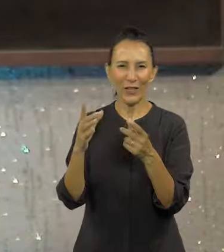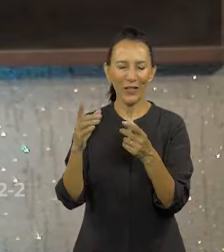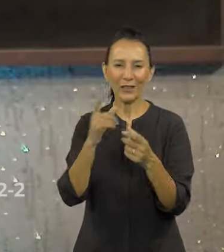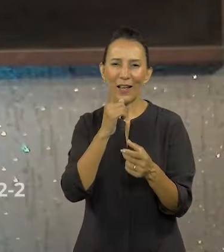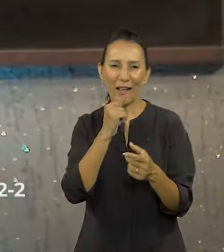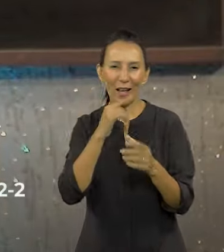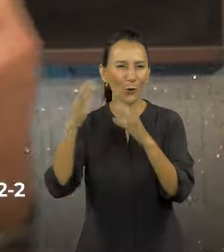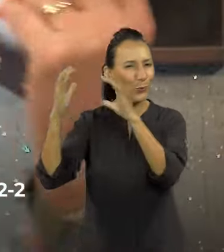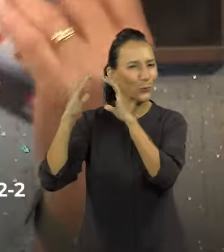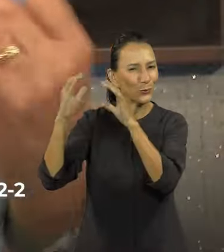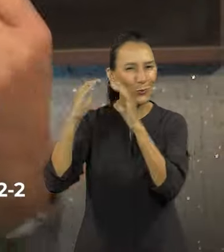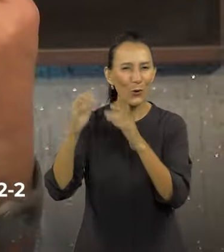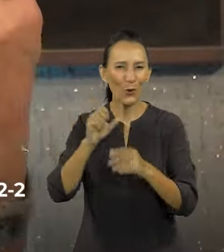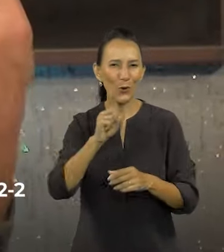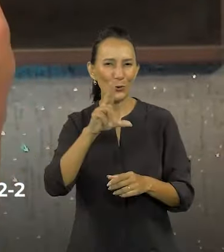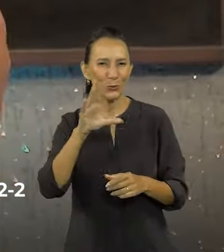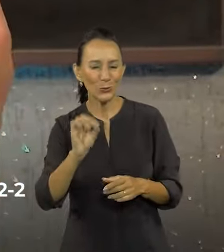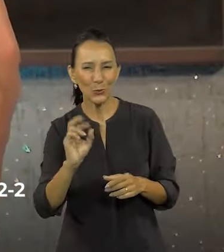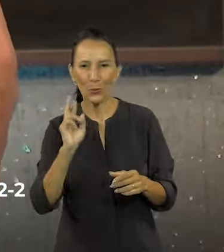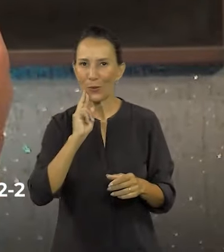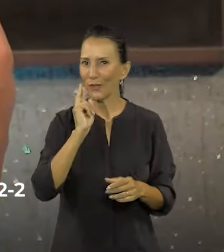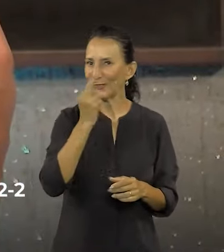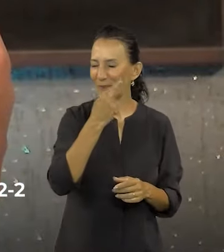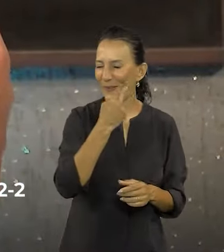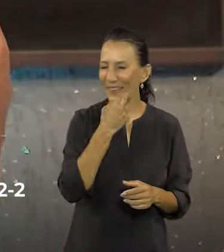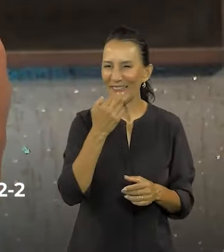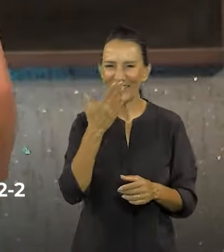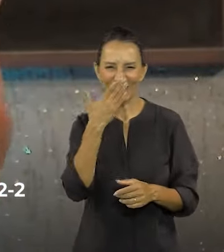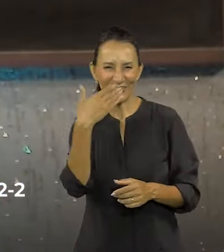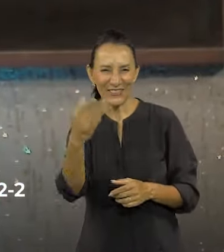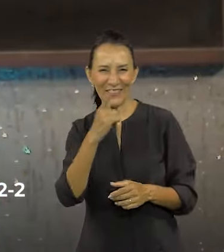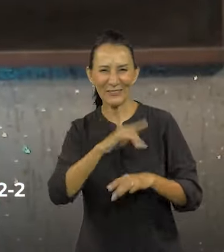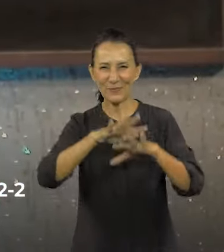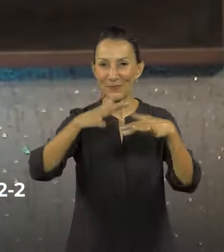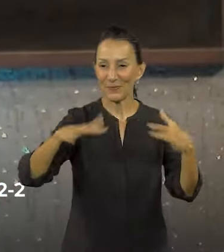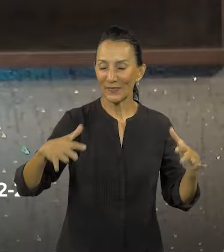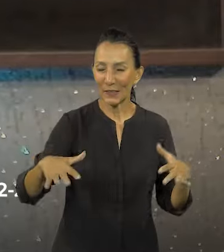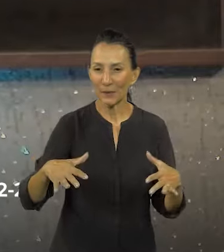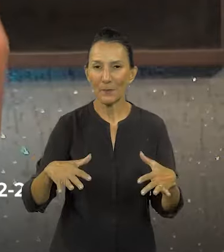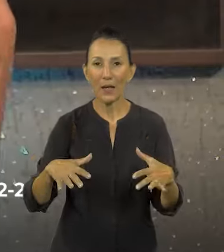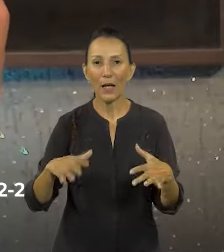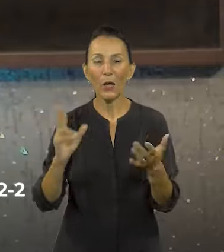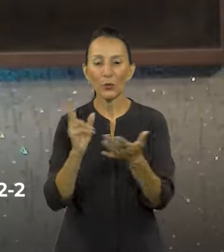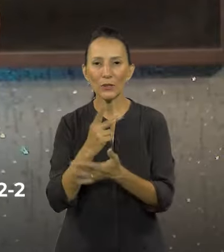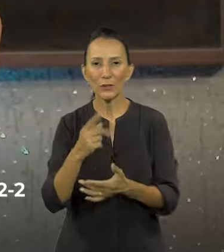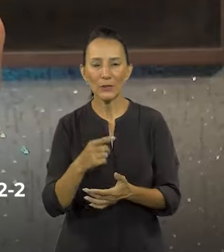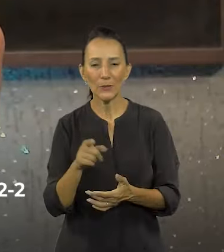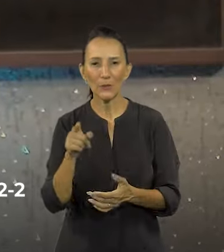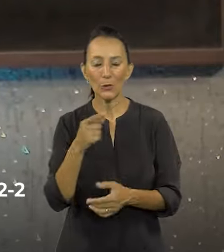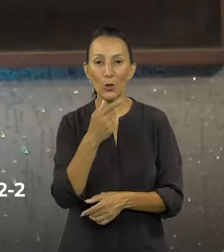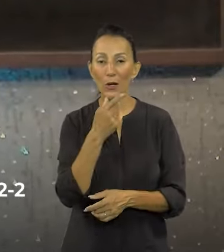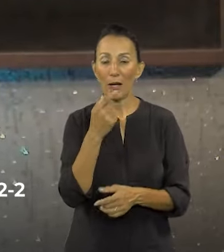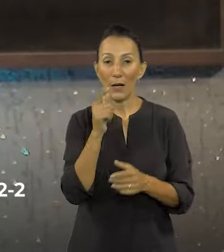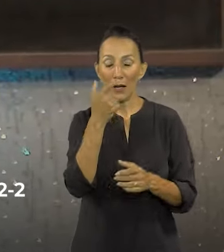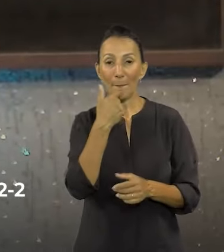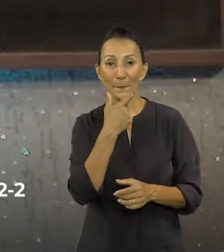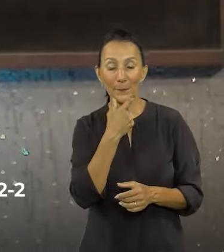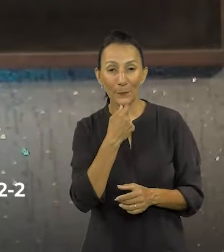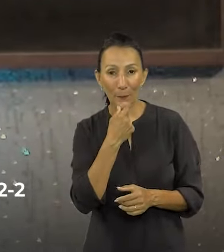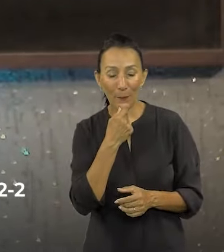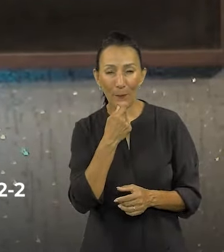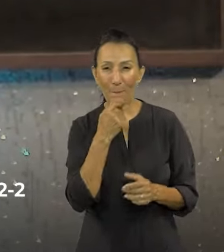coco e suco um restaurante na praia procurar saber tudo ele pediu demissão